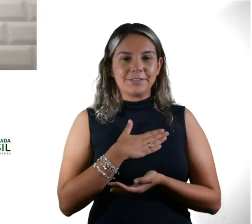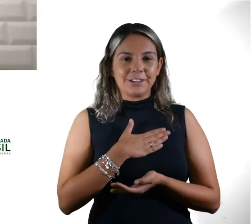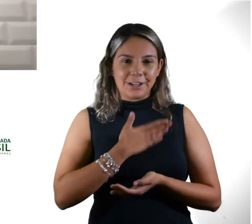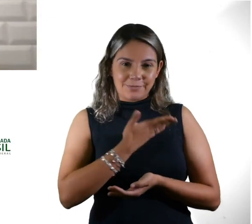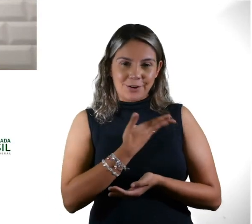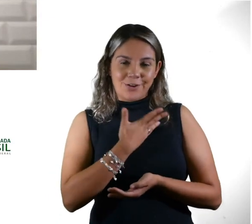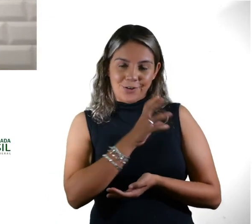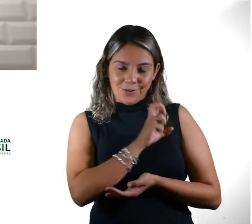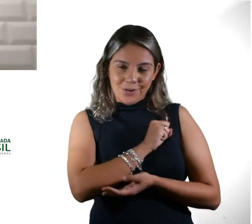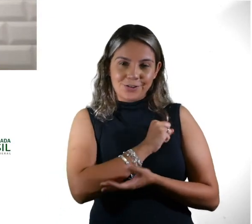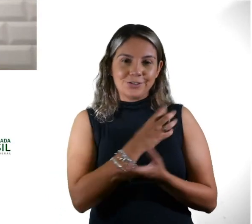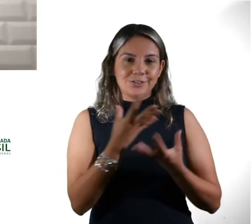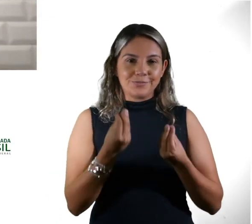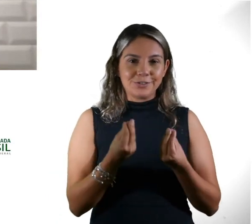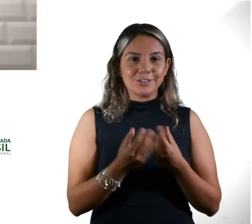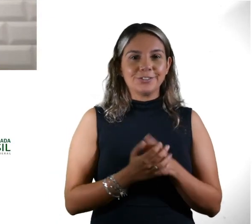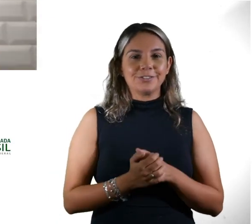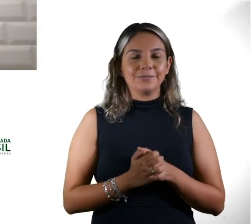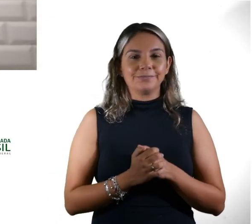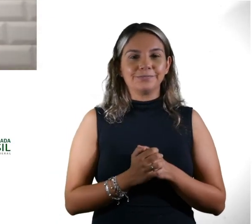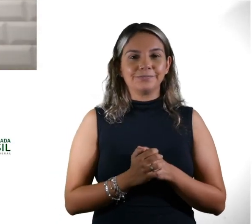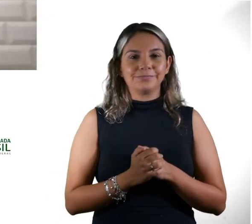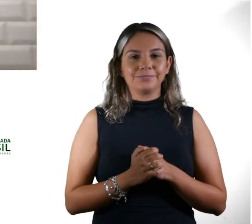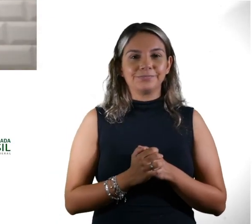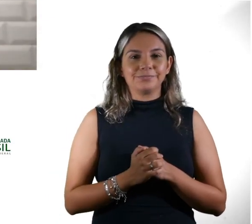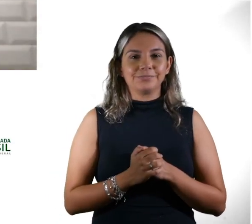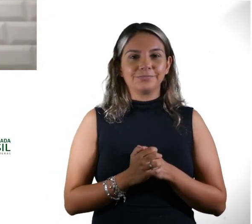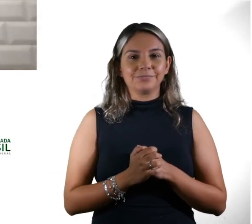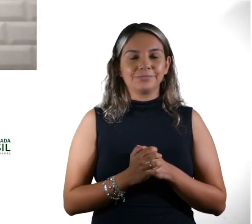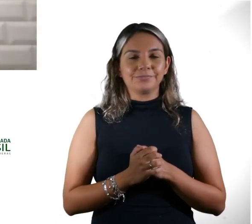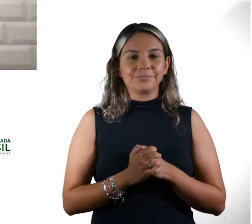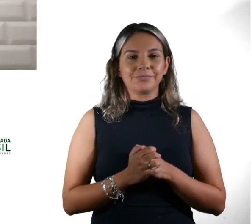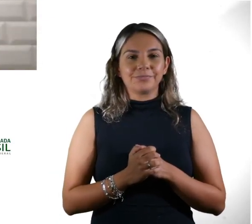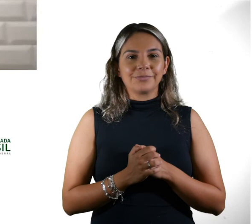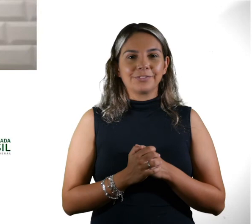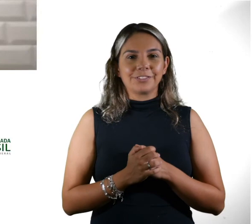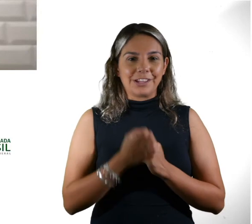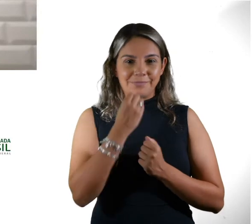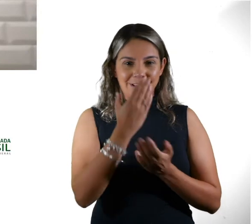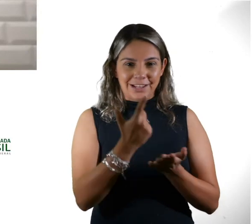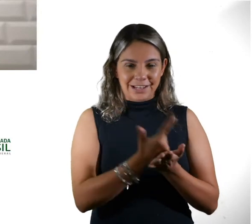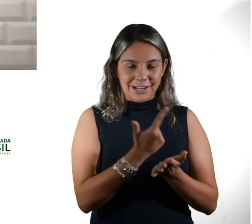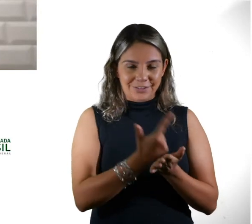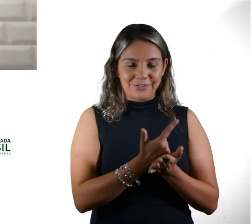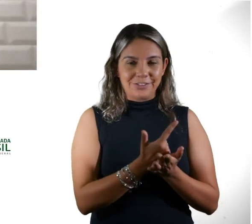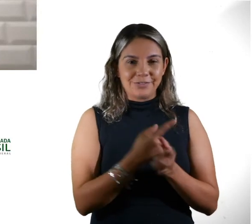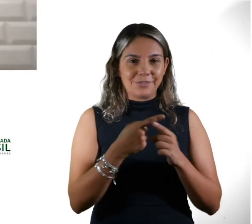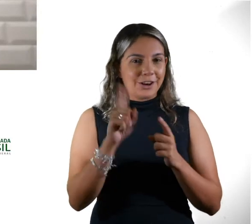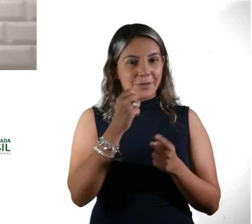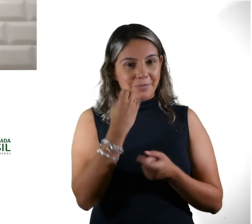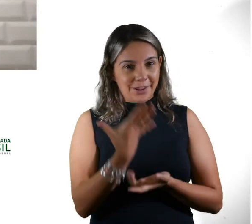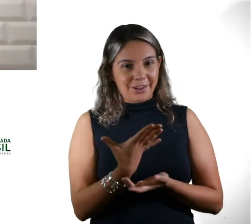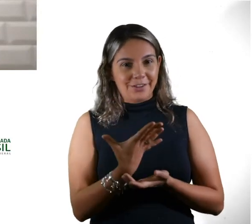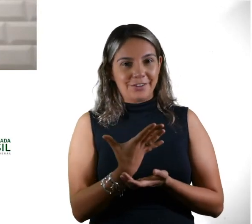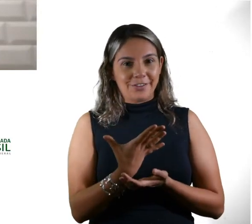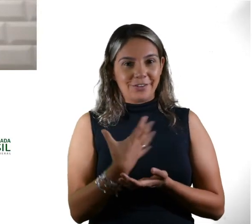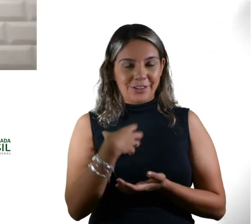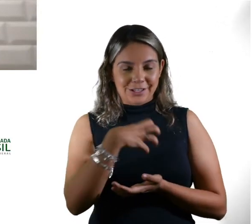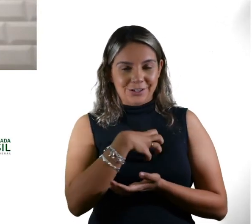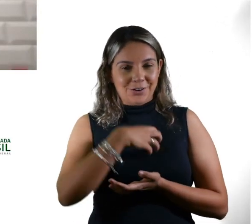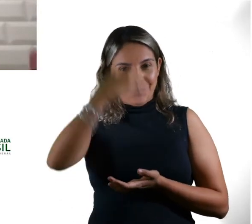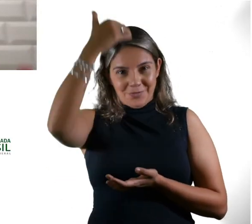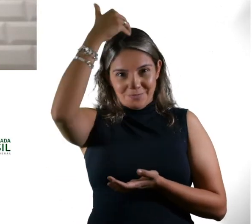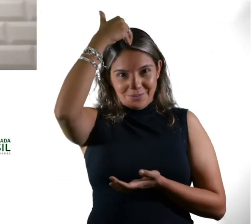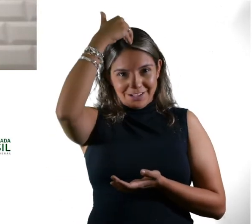amigos e pessoas que eu gosto tanto, não é? Mas espero que corra bem o livro, não é? Porque se não correr bem vou-me